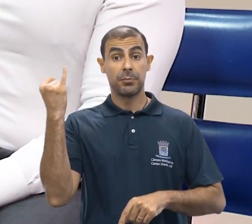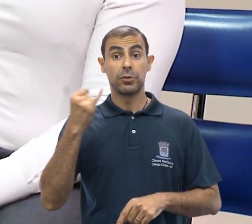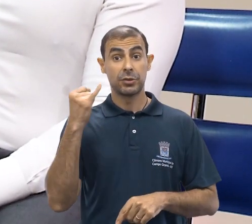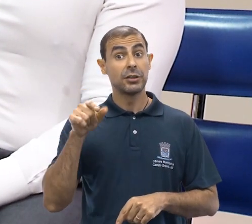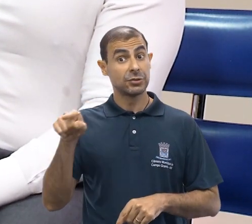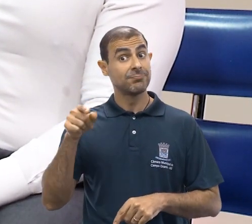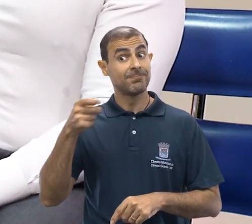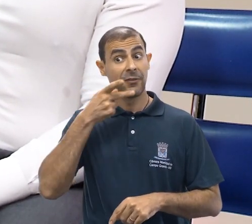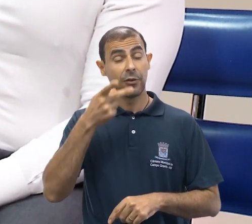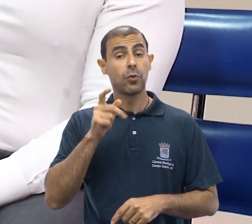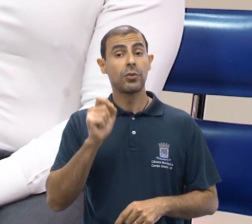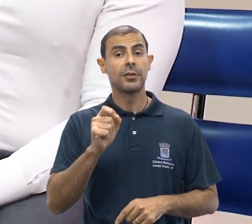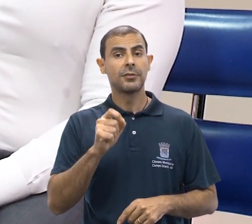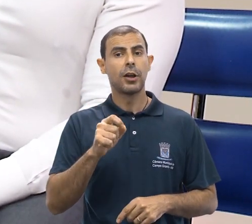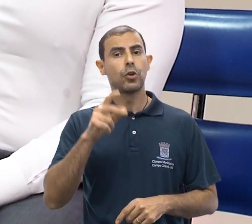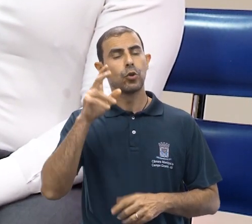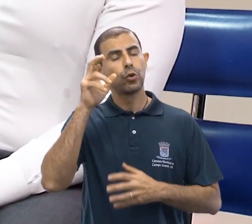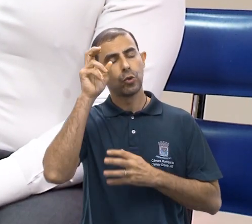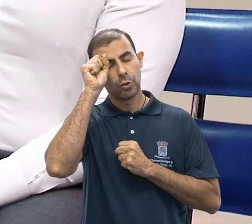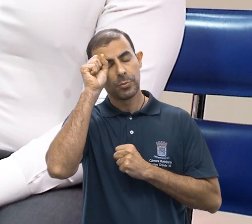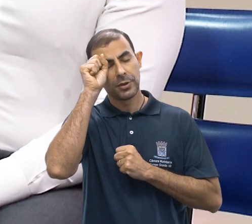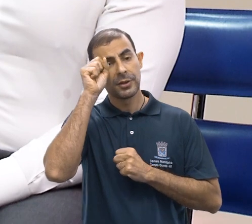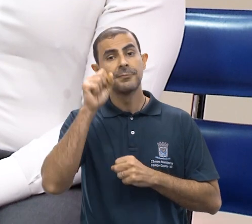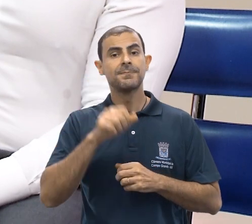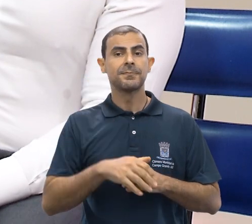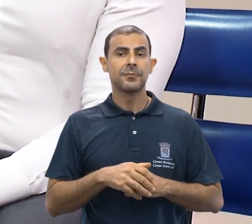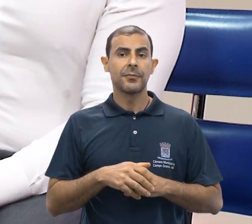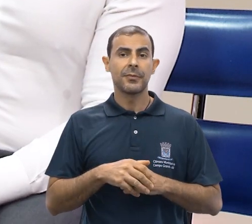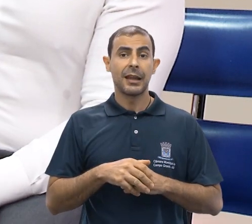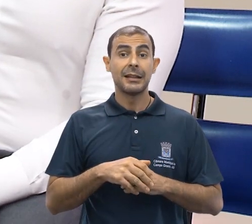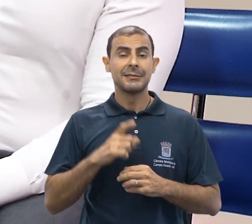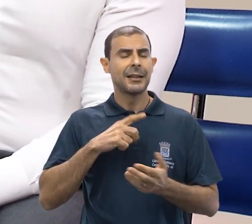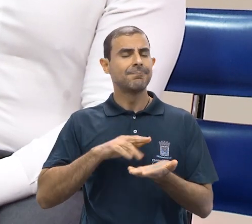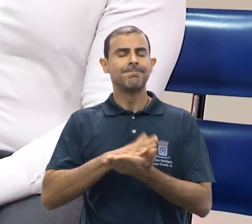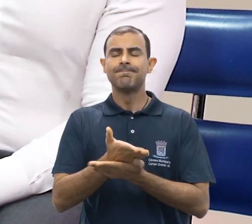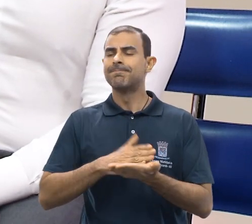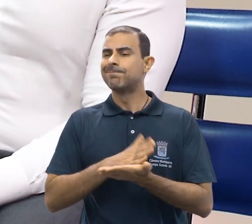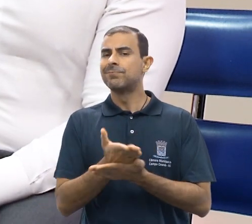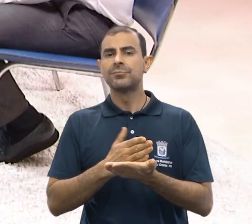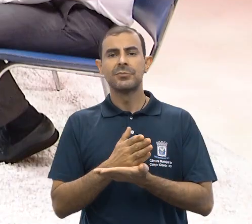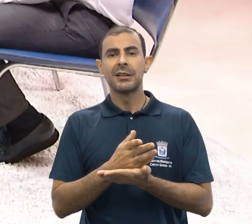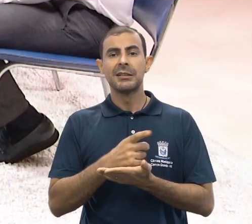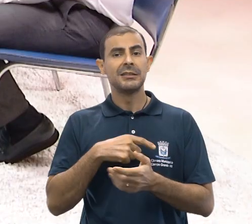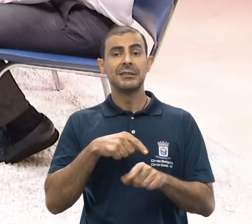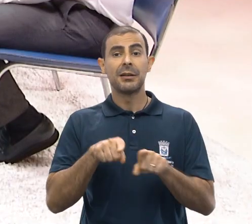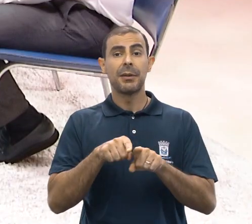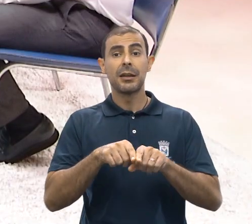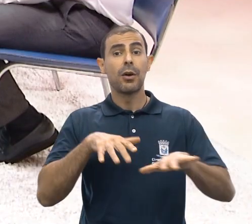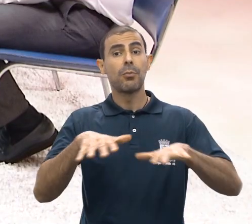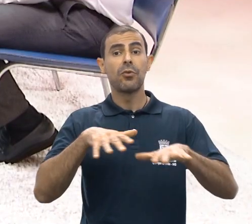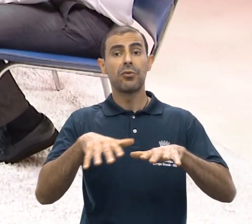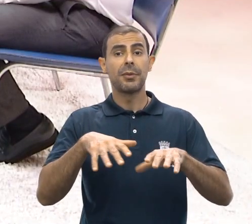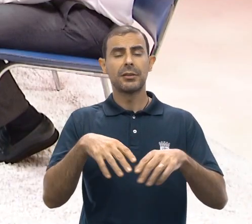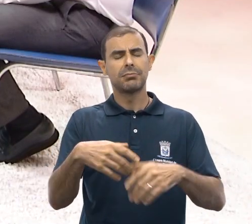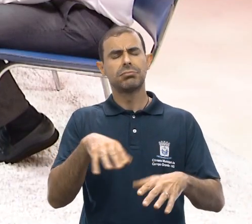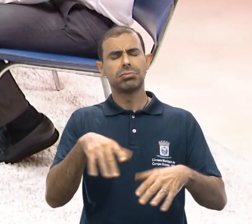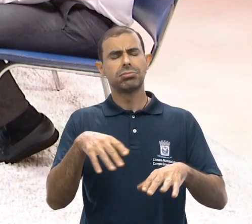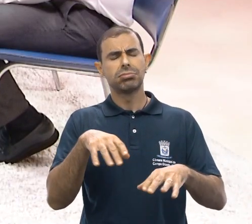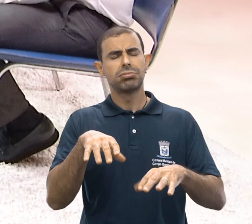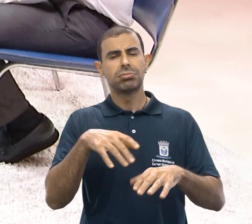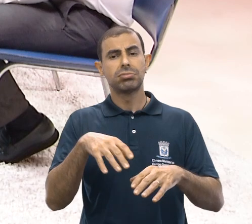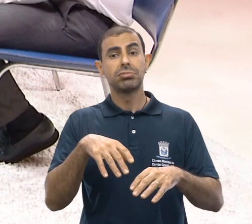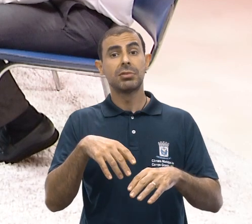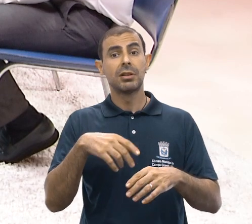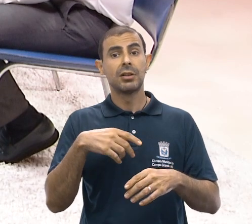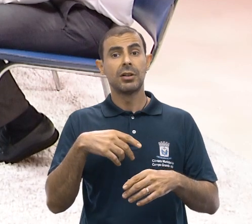também é a questão de dormir, né, a agitação psicomotora que tem ao dormir, né, síndrome das pernas